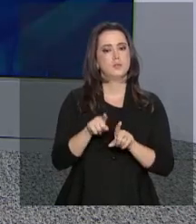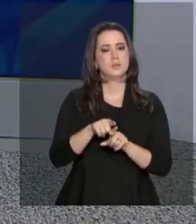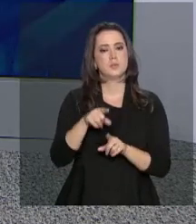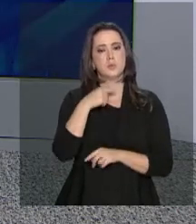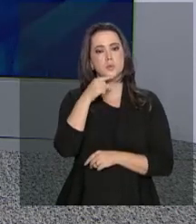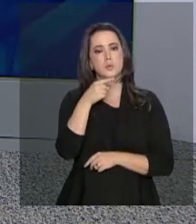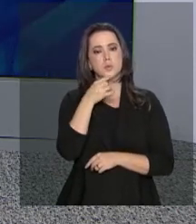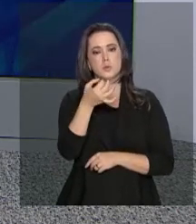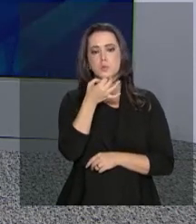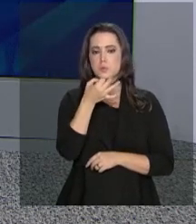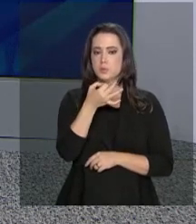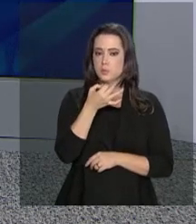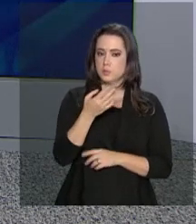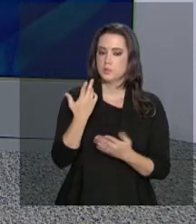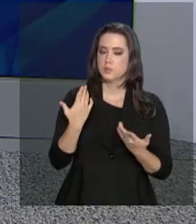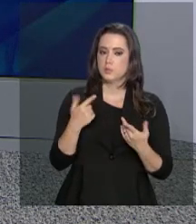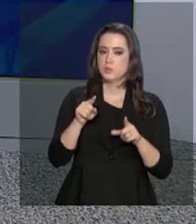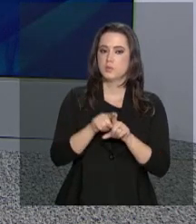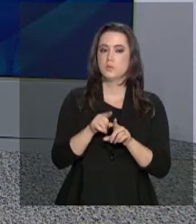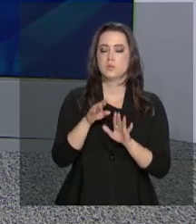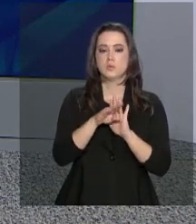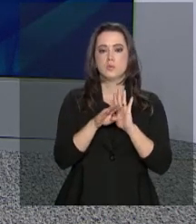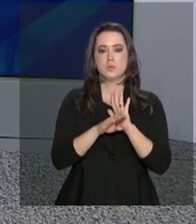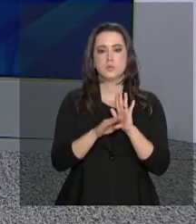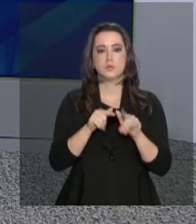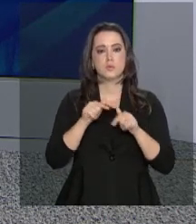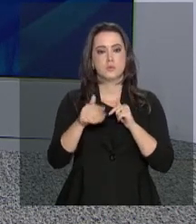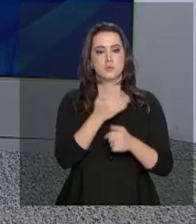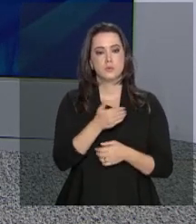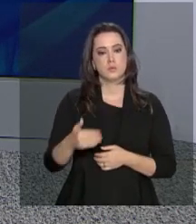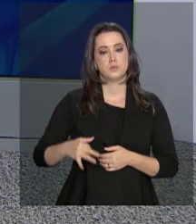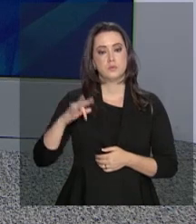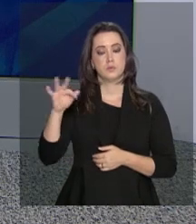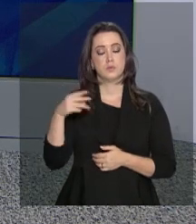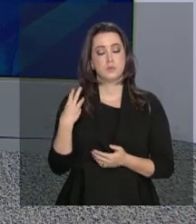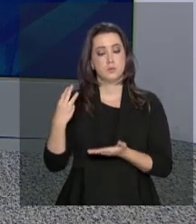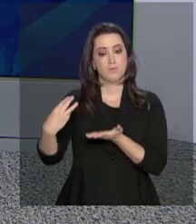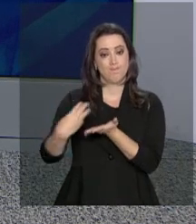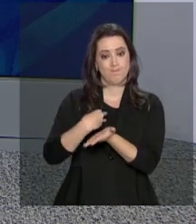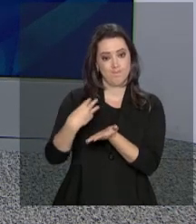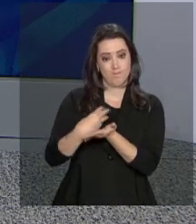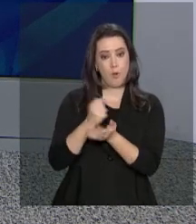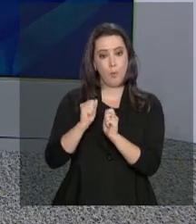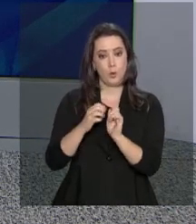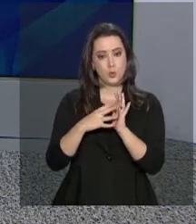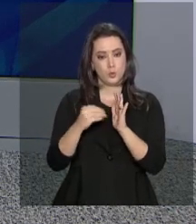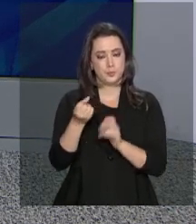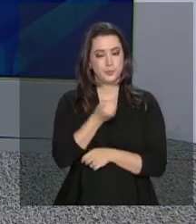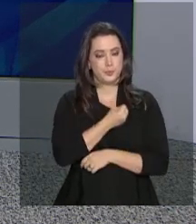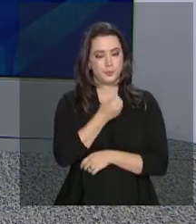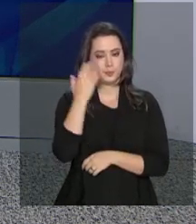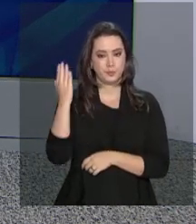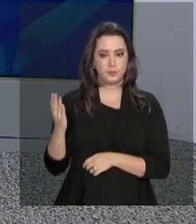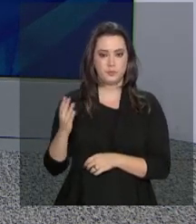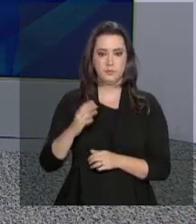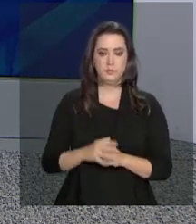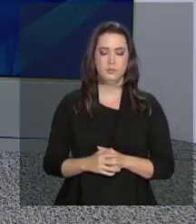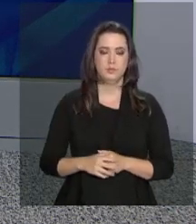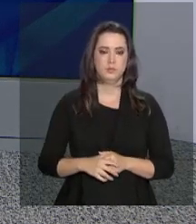ainda mandar sugestões de reportagens e dúvidas sobre programas e ações do governo federal para o nosso WhatsApp. Anote aí.